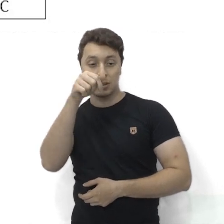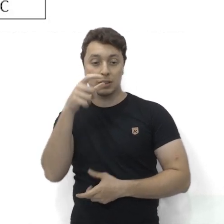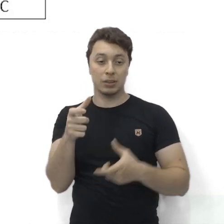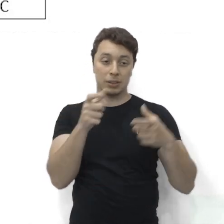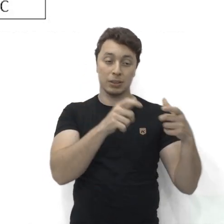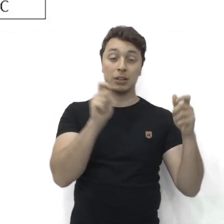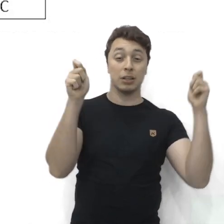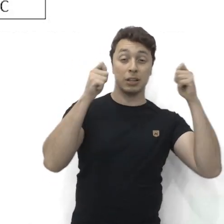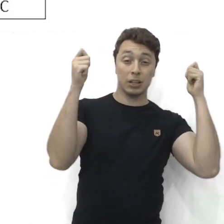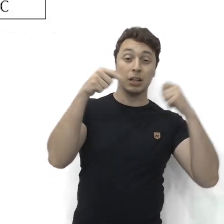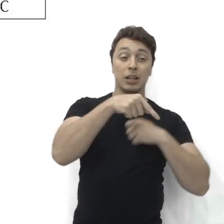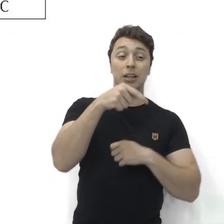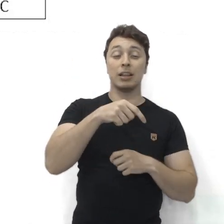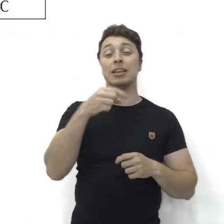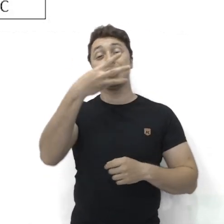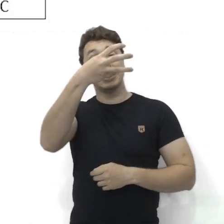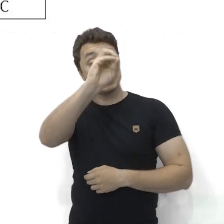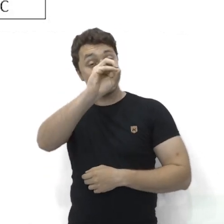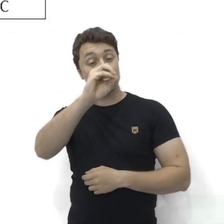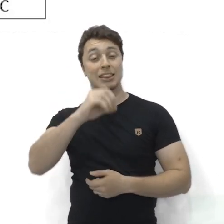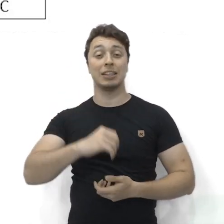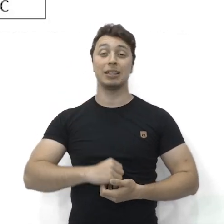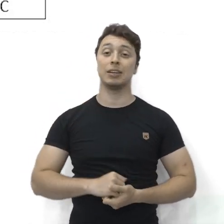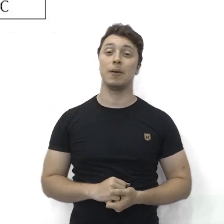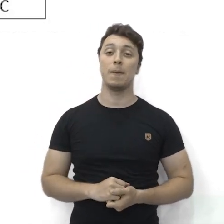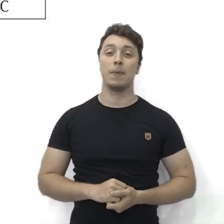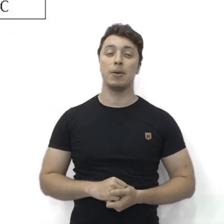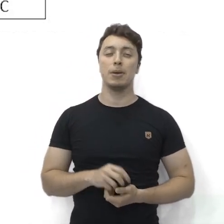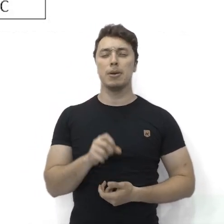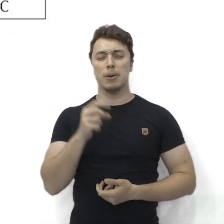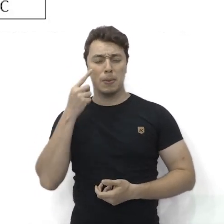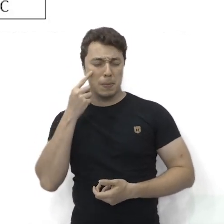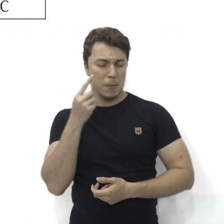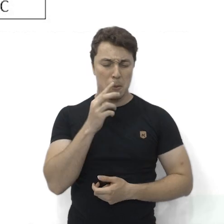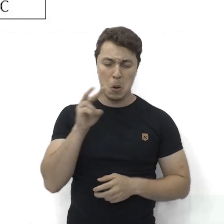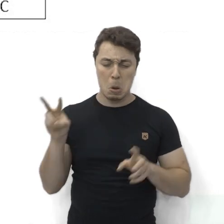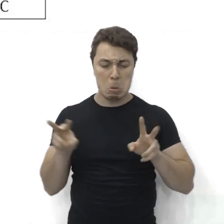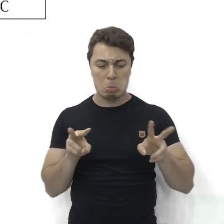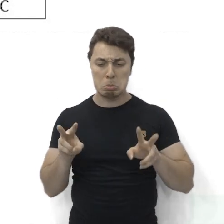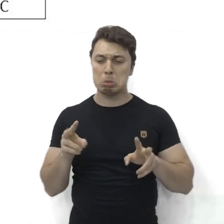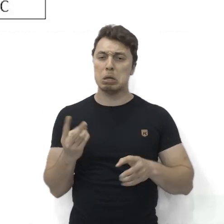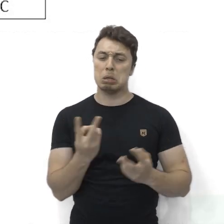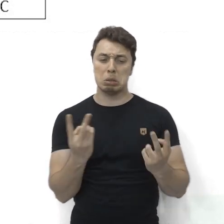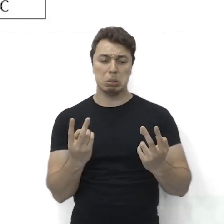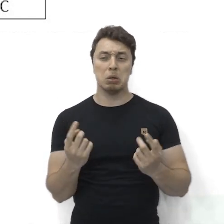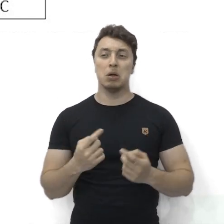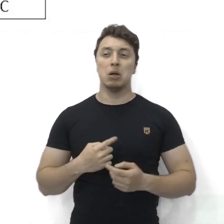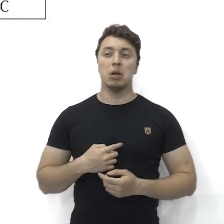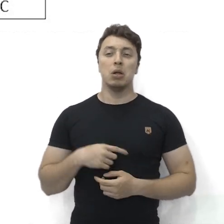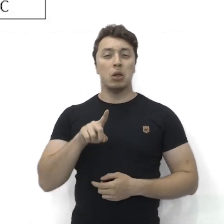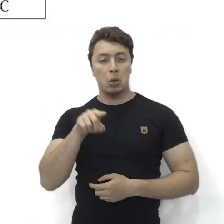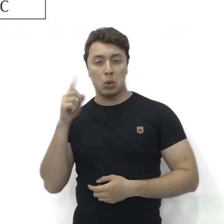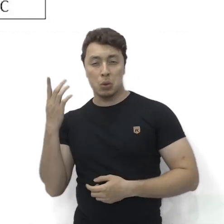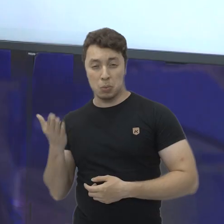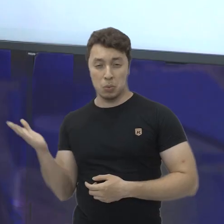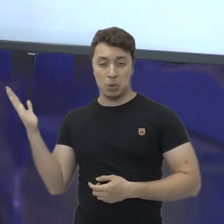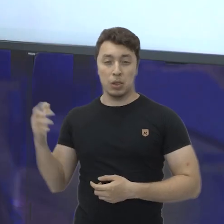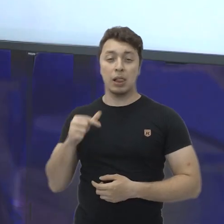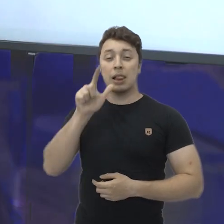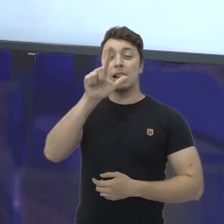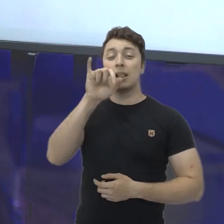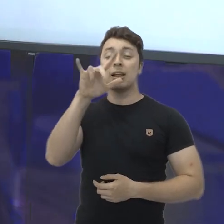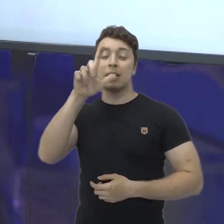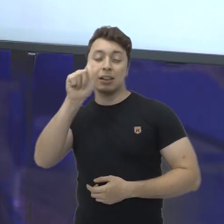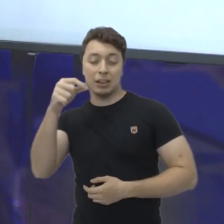termômetro marcou 30 graus. Se nós observarmos as duas, Leila ela está com roupa de frio, então quer dizer